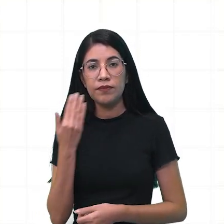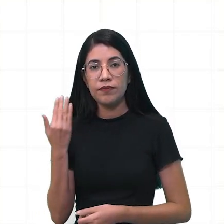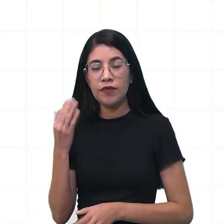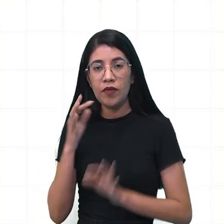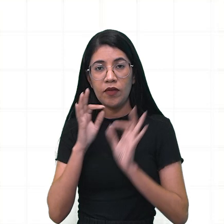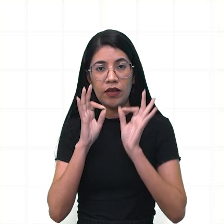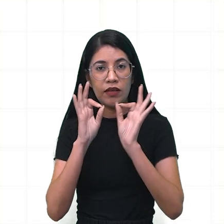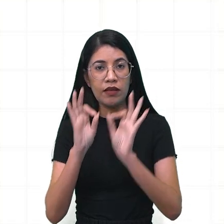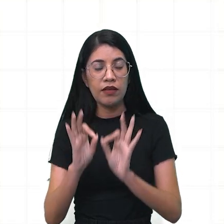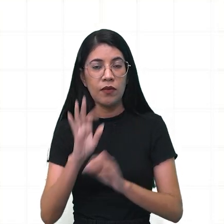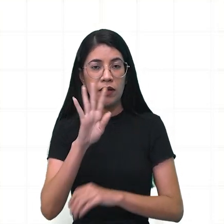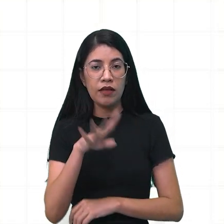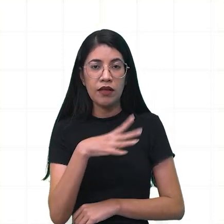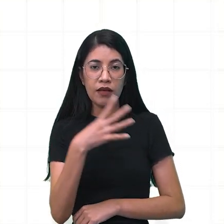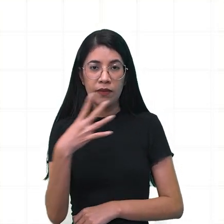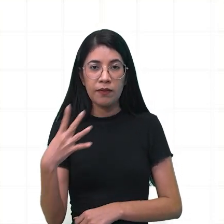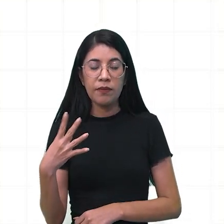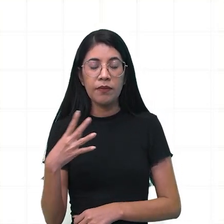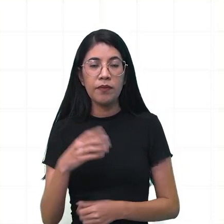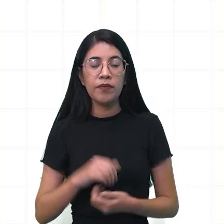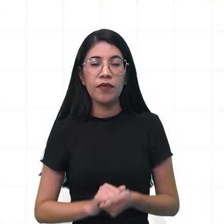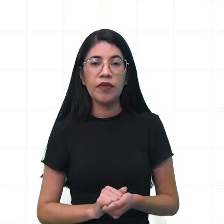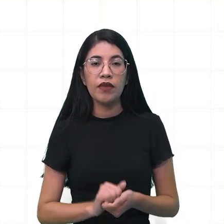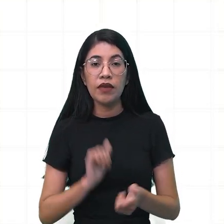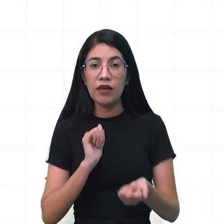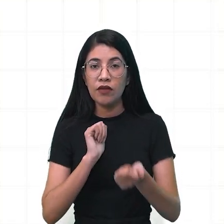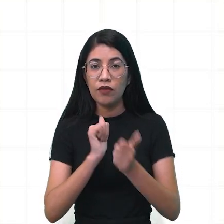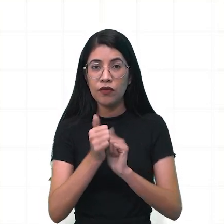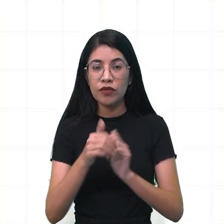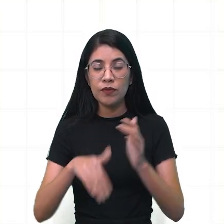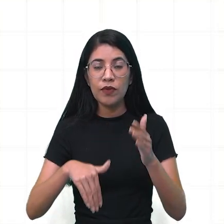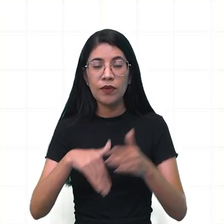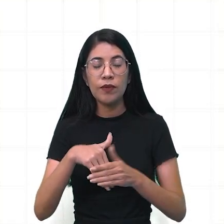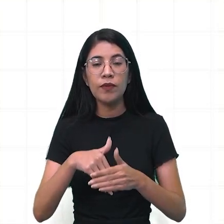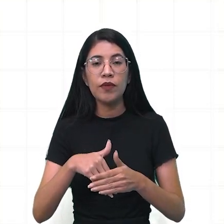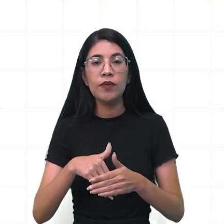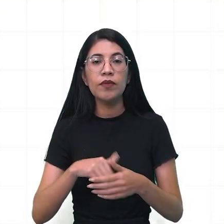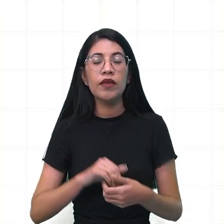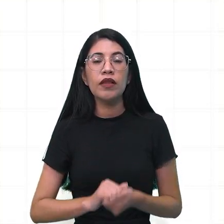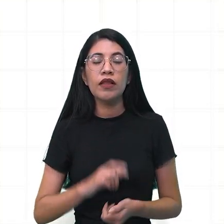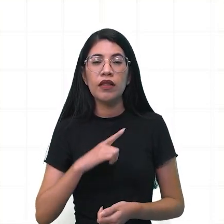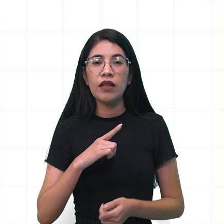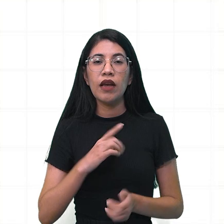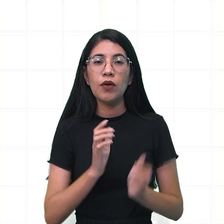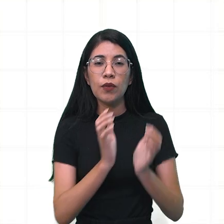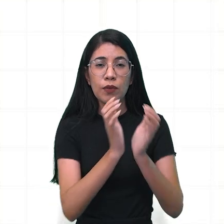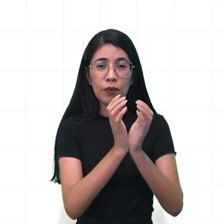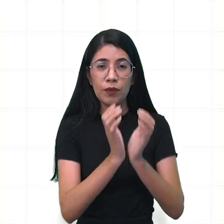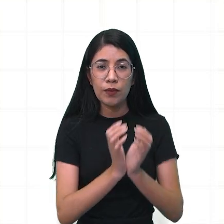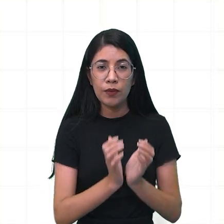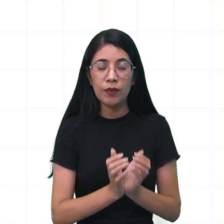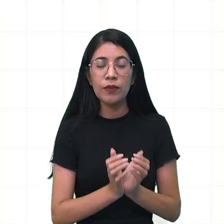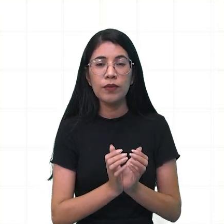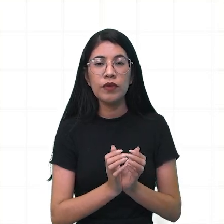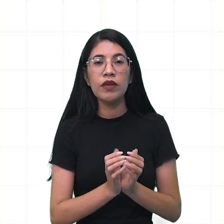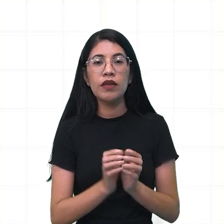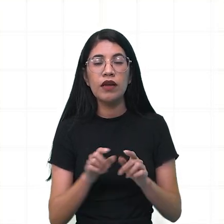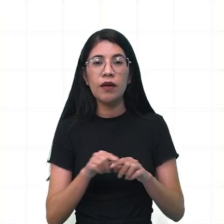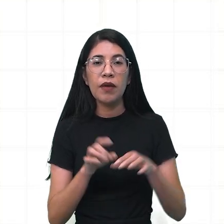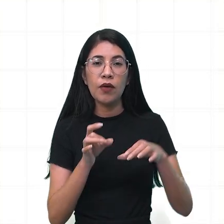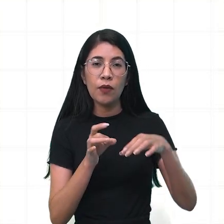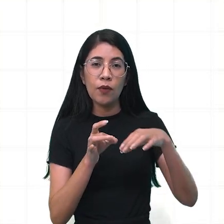ó temos aqui uma tabela de futebol tá temos os times temos o os